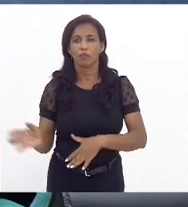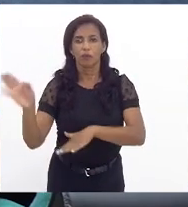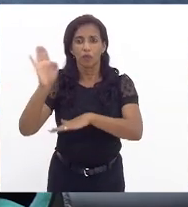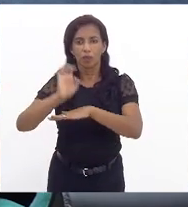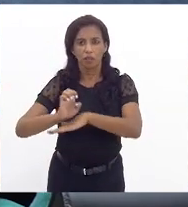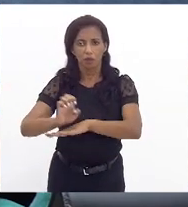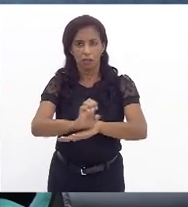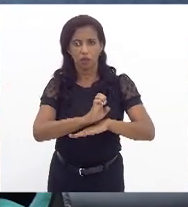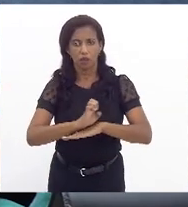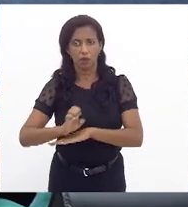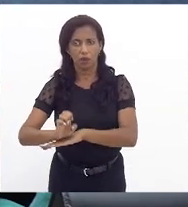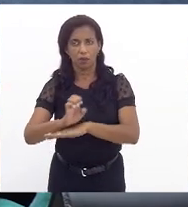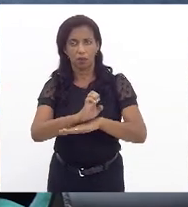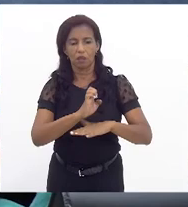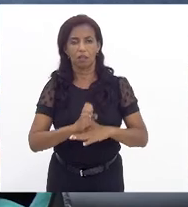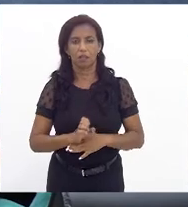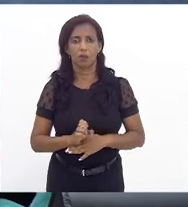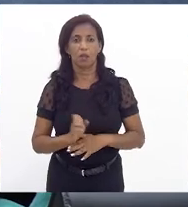estados